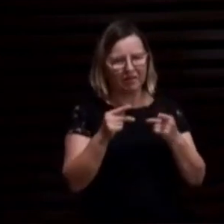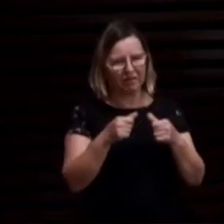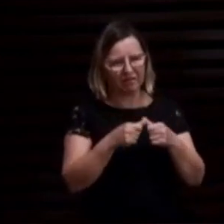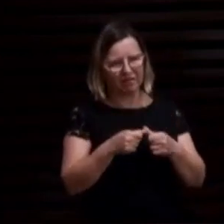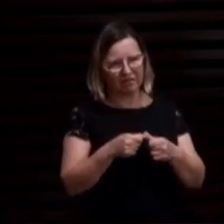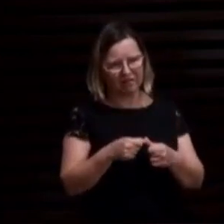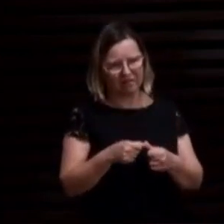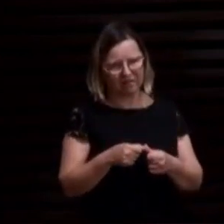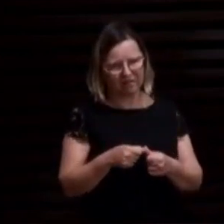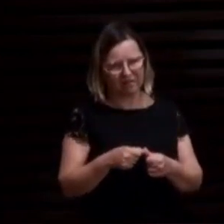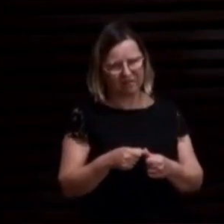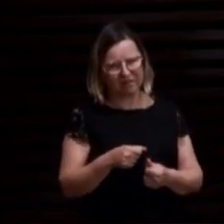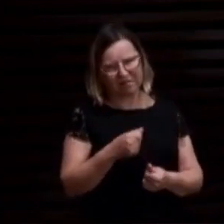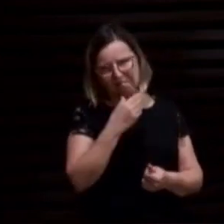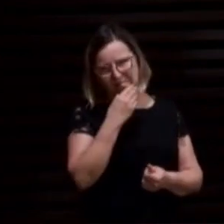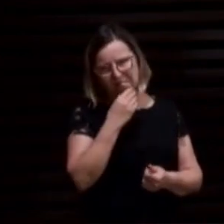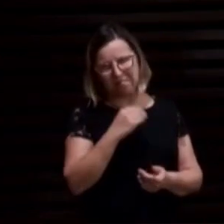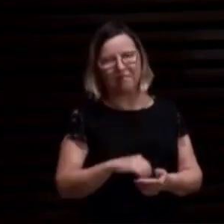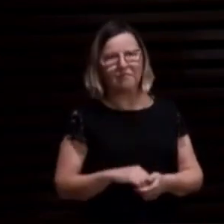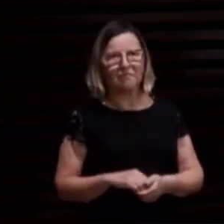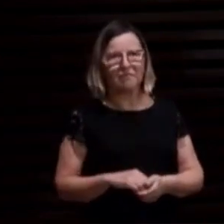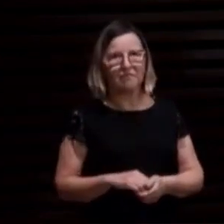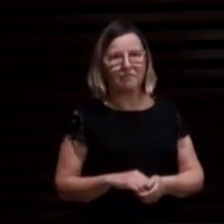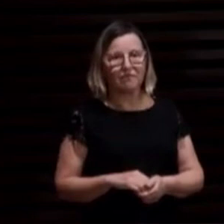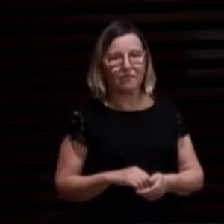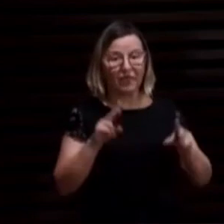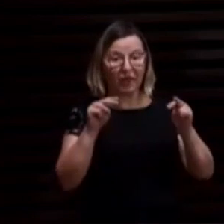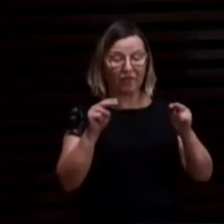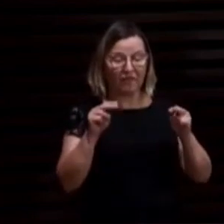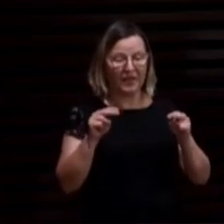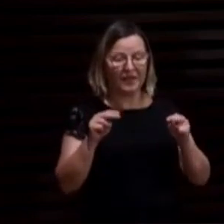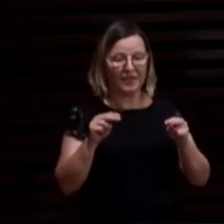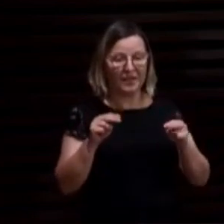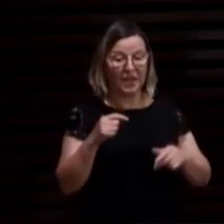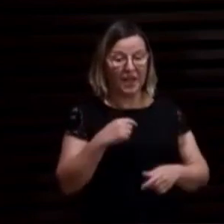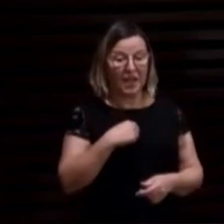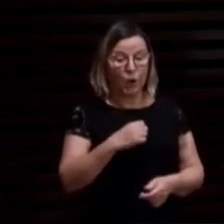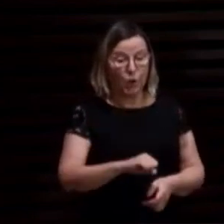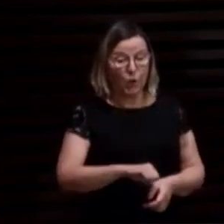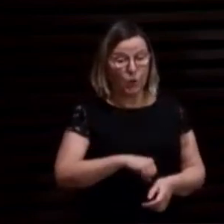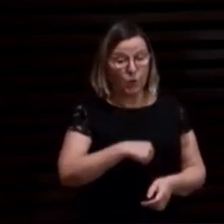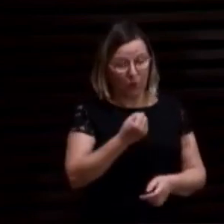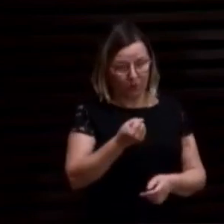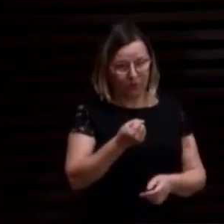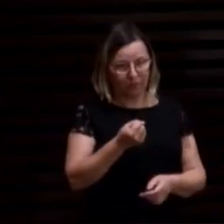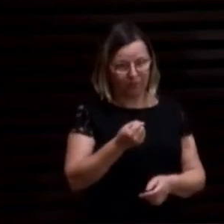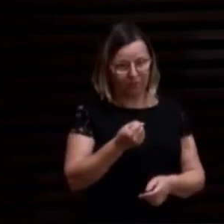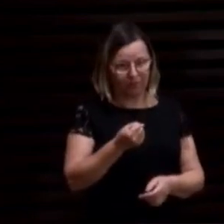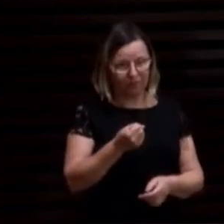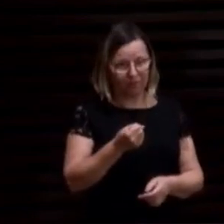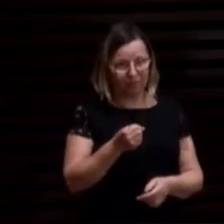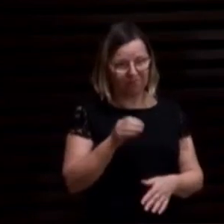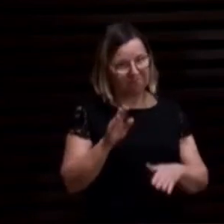A frase eu sou, ela é ambígua, mas ela pode estar se referindo exatamente